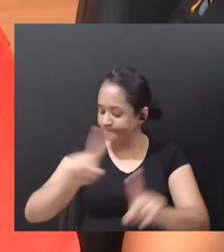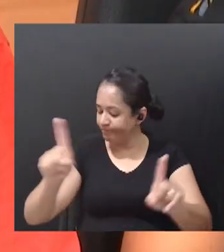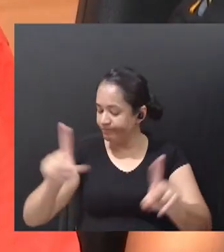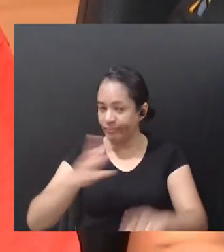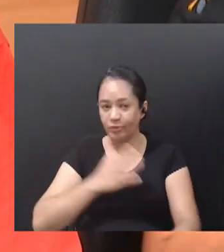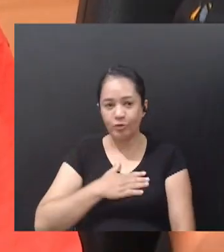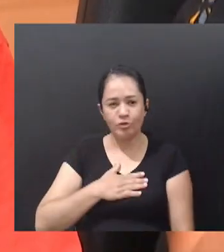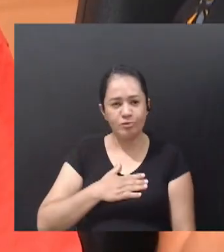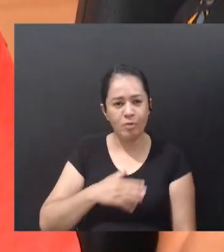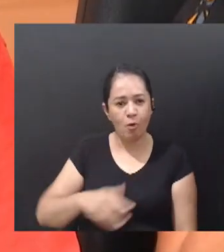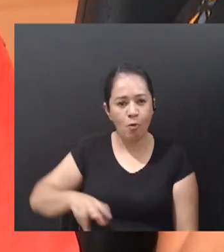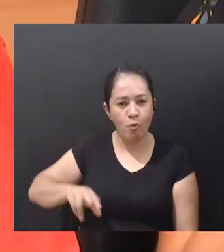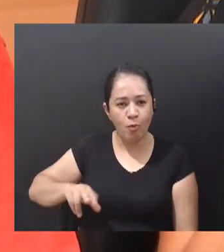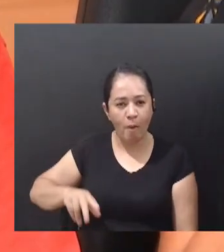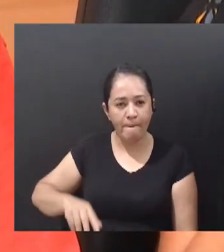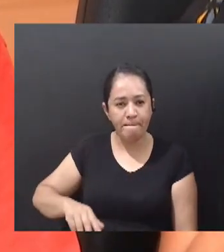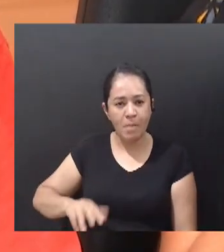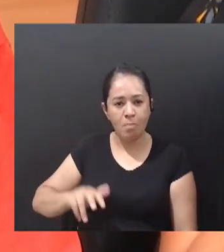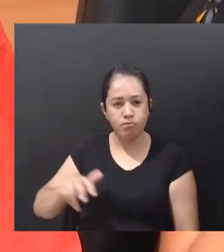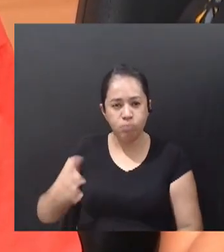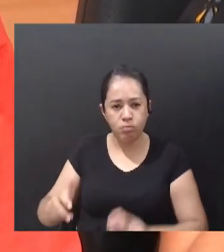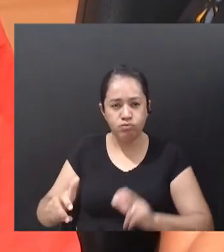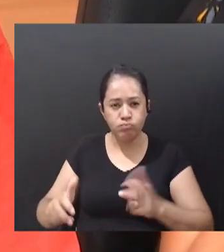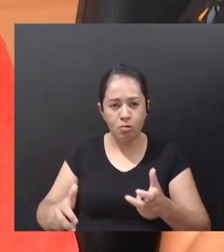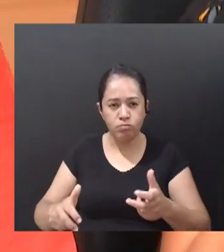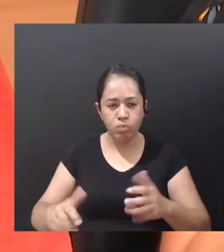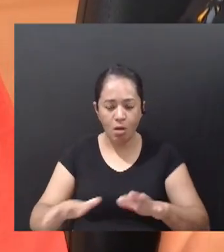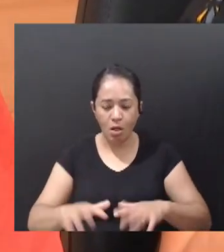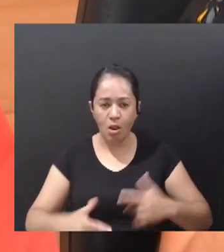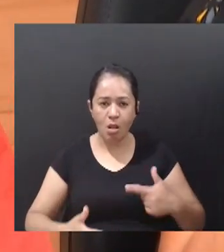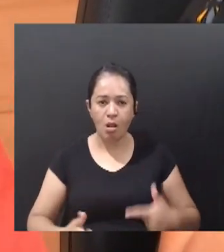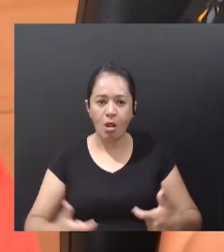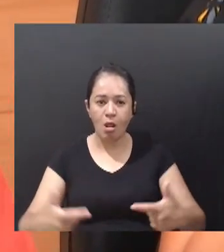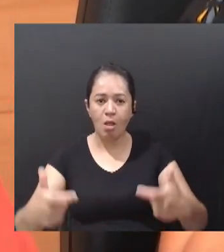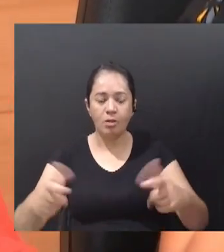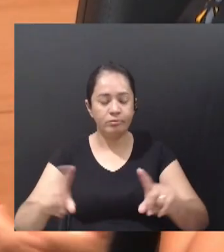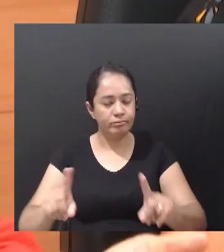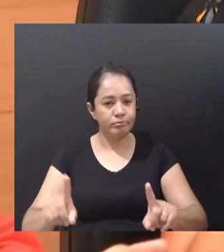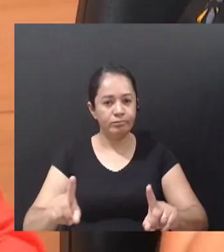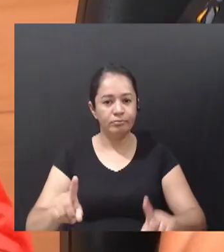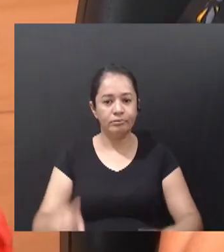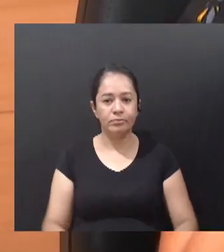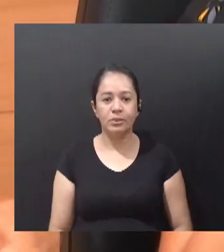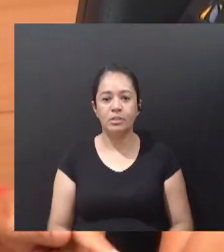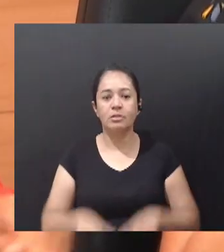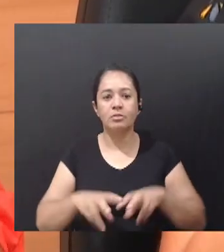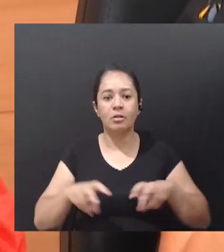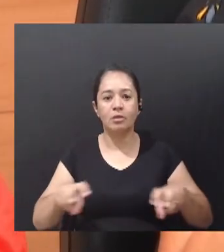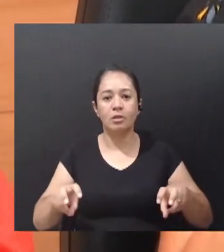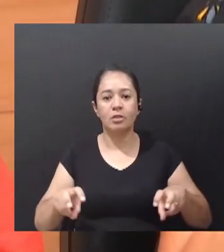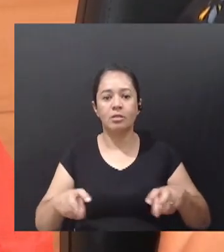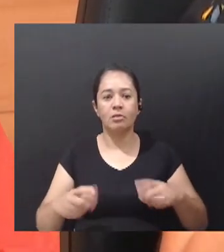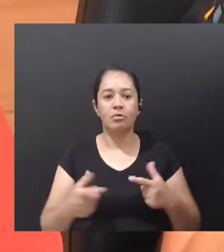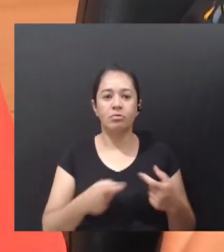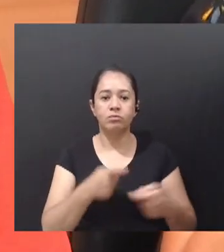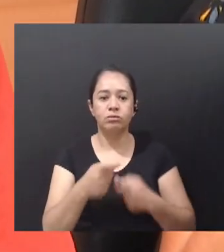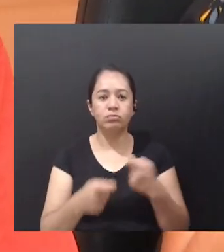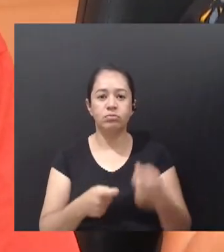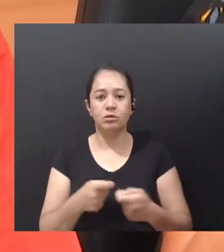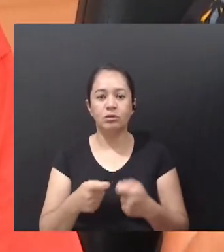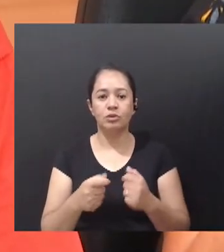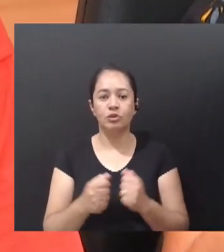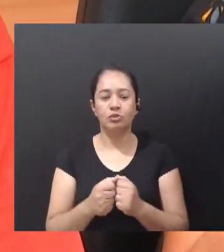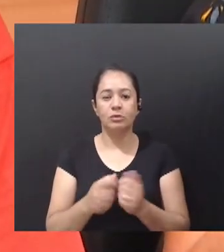que morreram no campo de batalha, sentando numa mesa de negociação com o inimigo